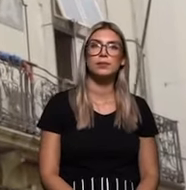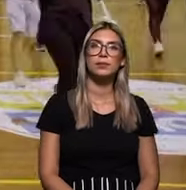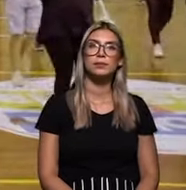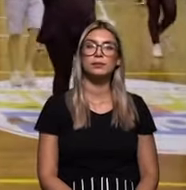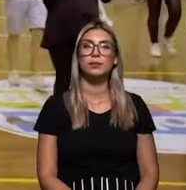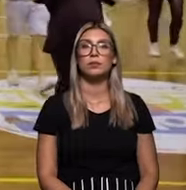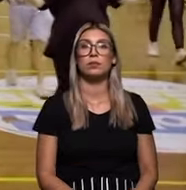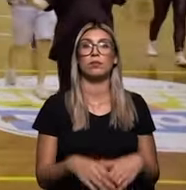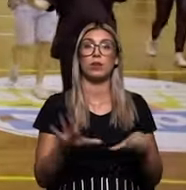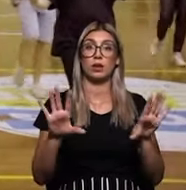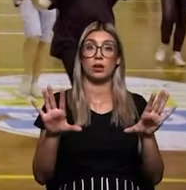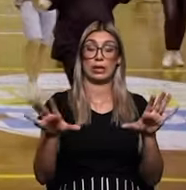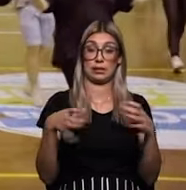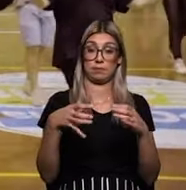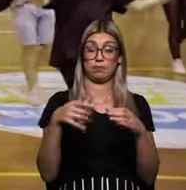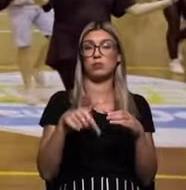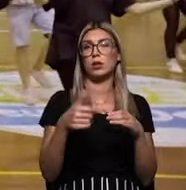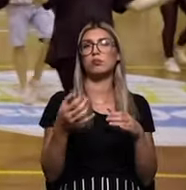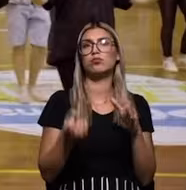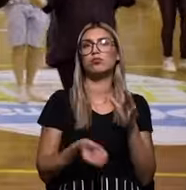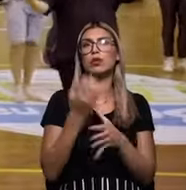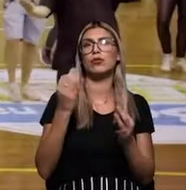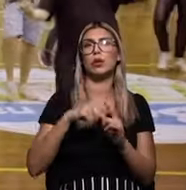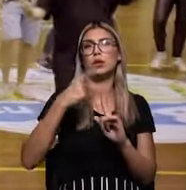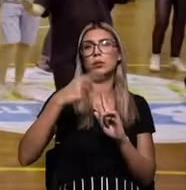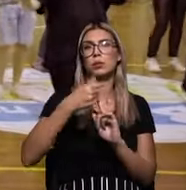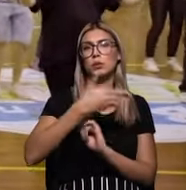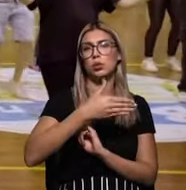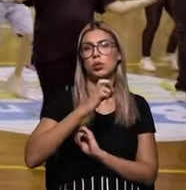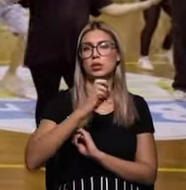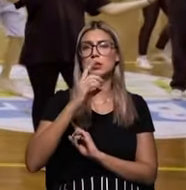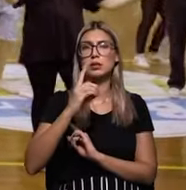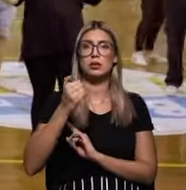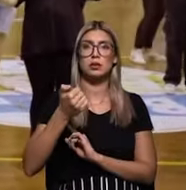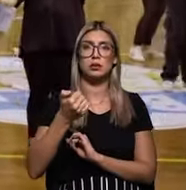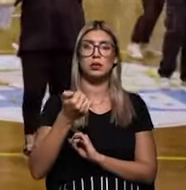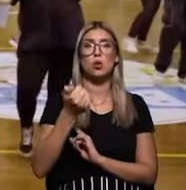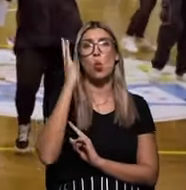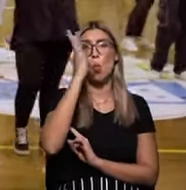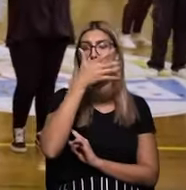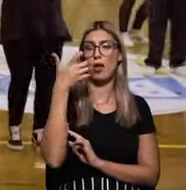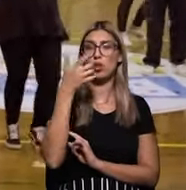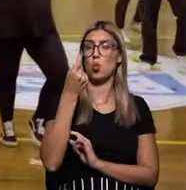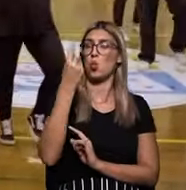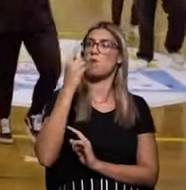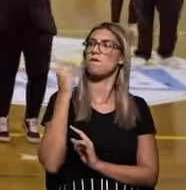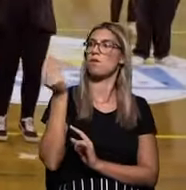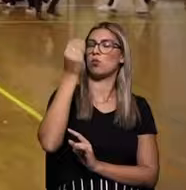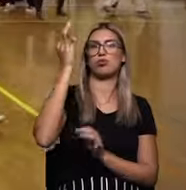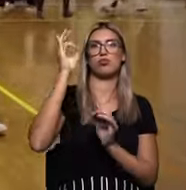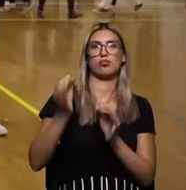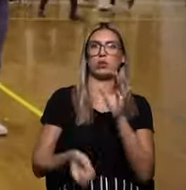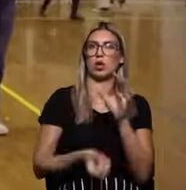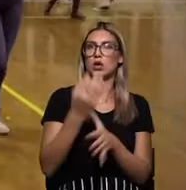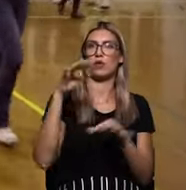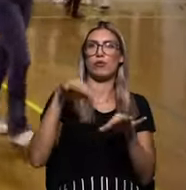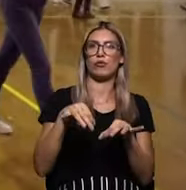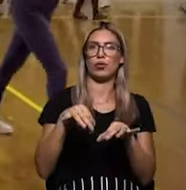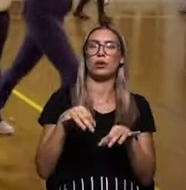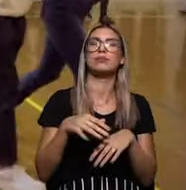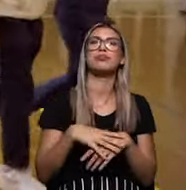Academia de Recreio Artístico foi fundada em 1855 pelo grande ator António Pedro, uma figura importante do nosso meio cultural do século